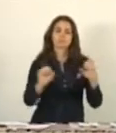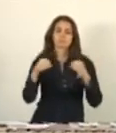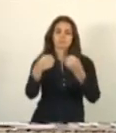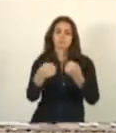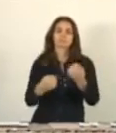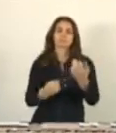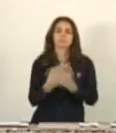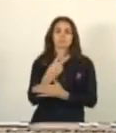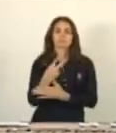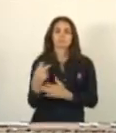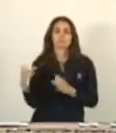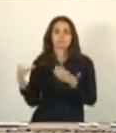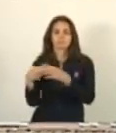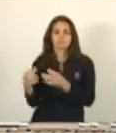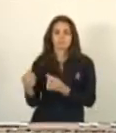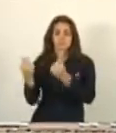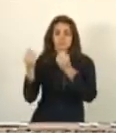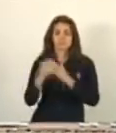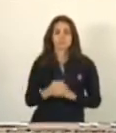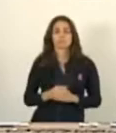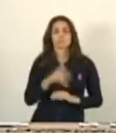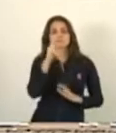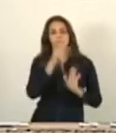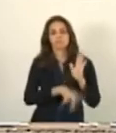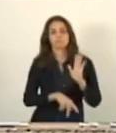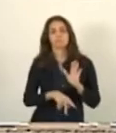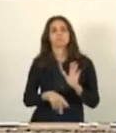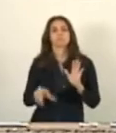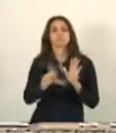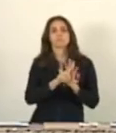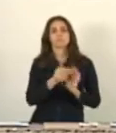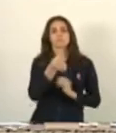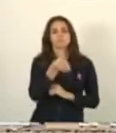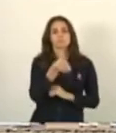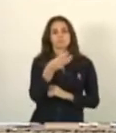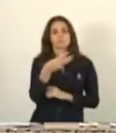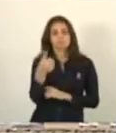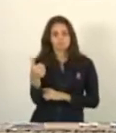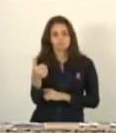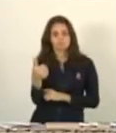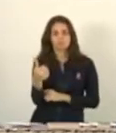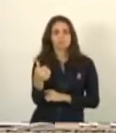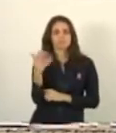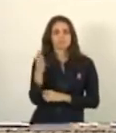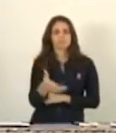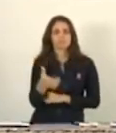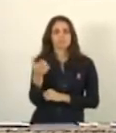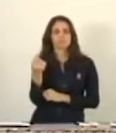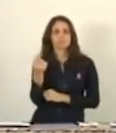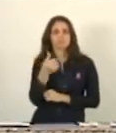e de Finanças. Próximo projeto, próximo item, projeto de lei 631-2021,